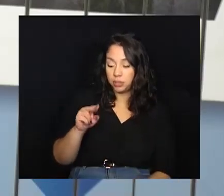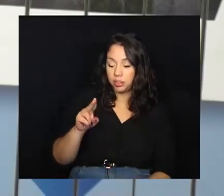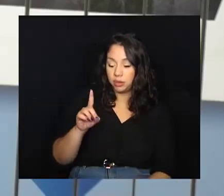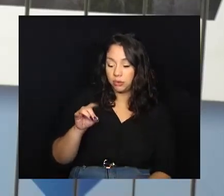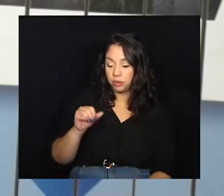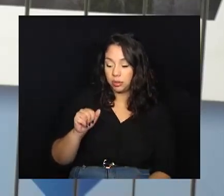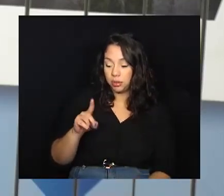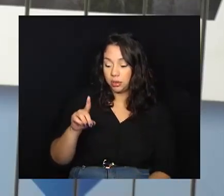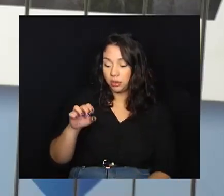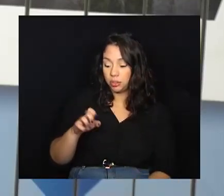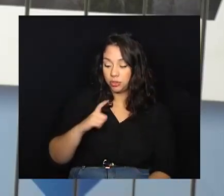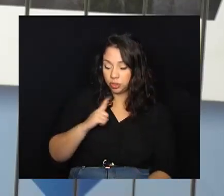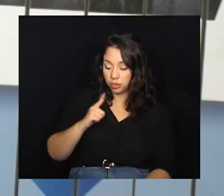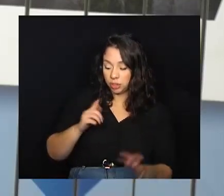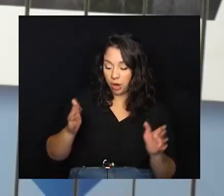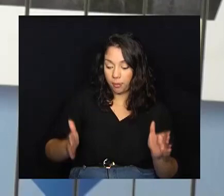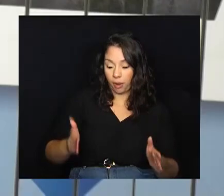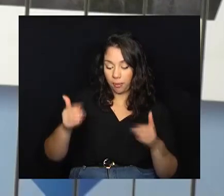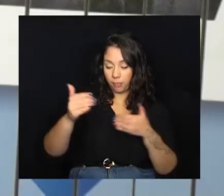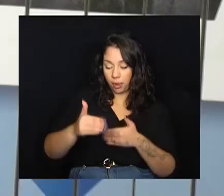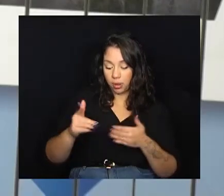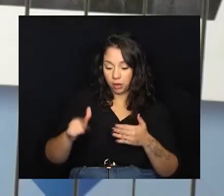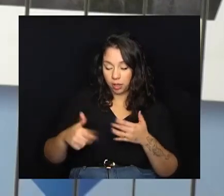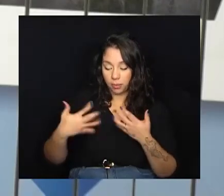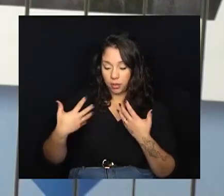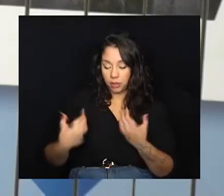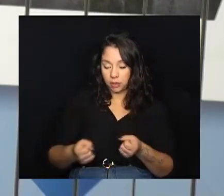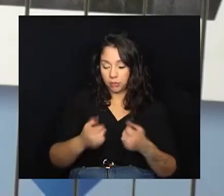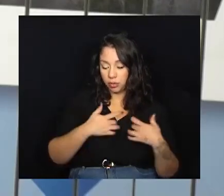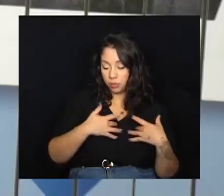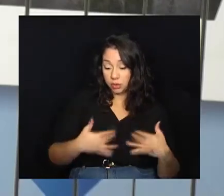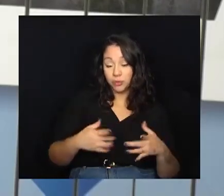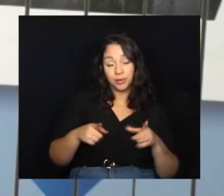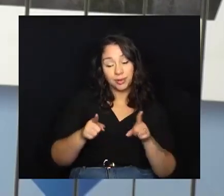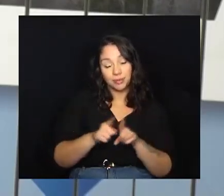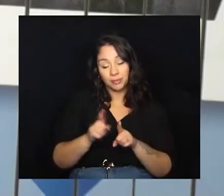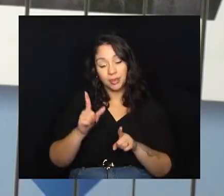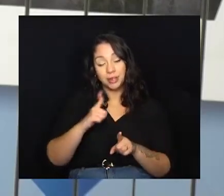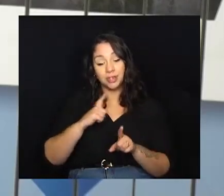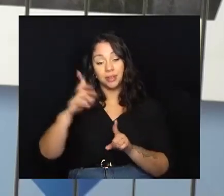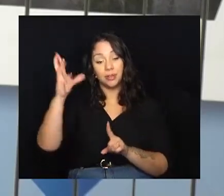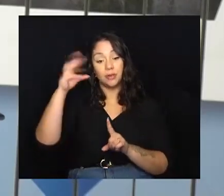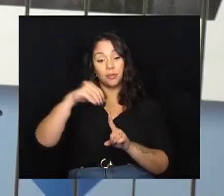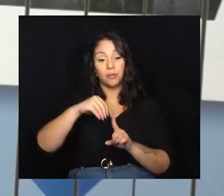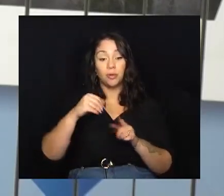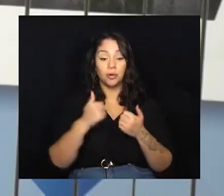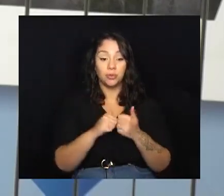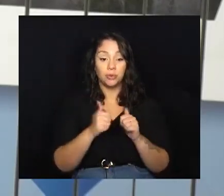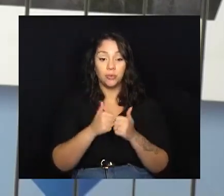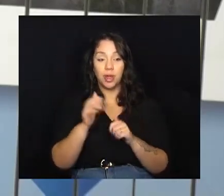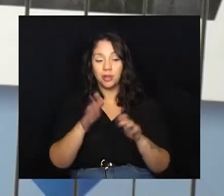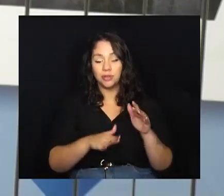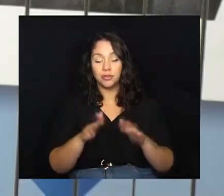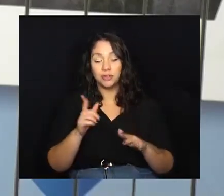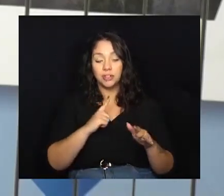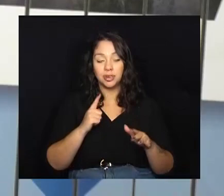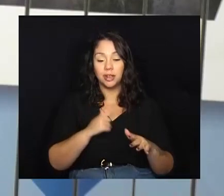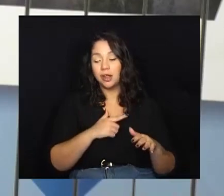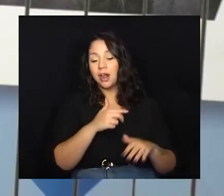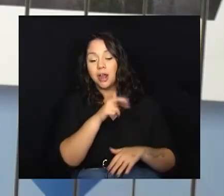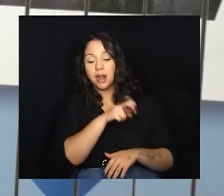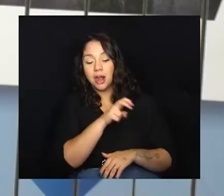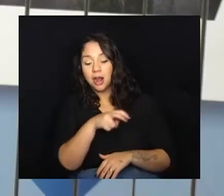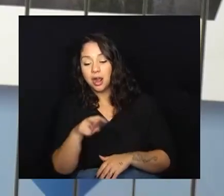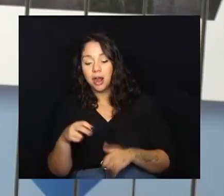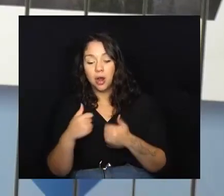da recepção caixas para receber essas doações inclusive um ponto de ônibus aqui na frente você às vezes vem tomar o ônibus Traz a